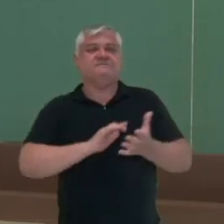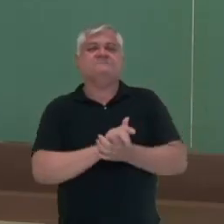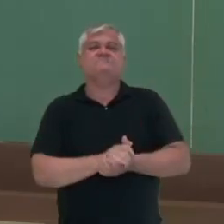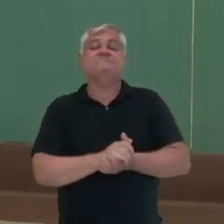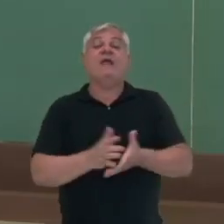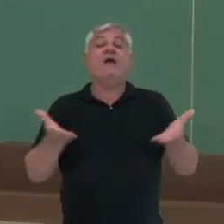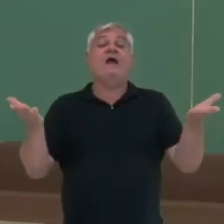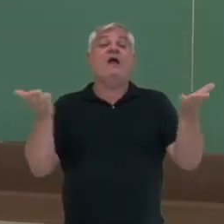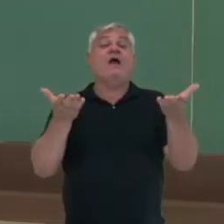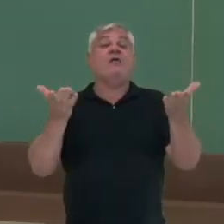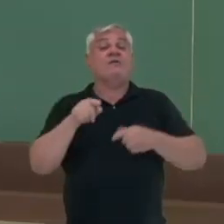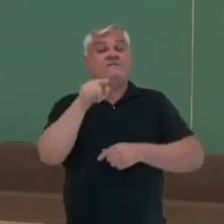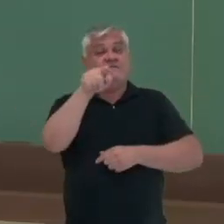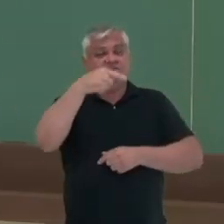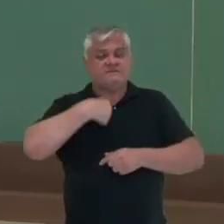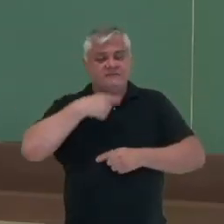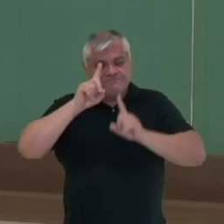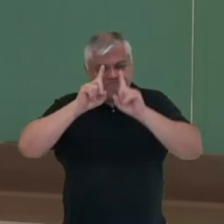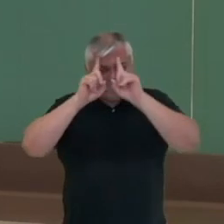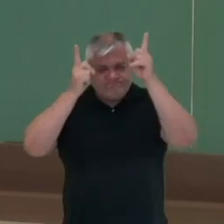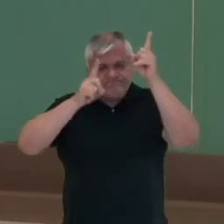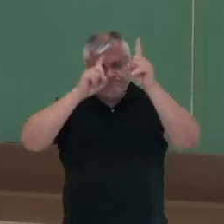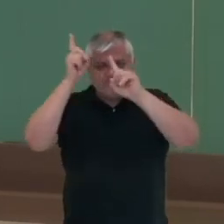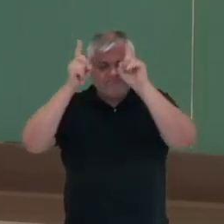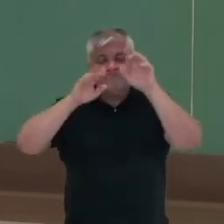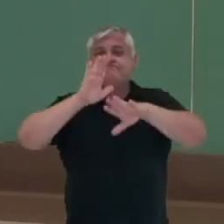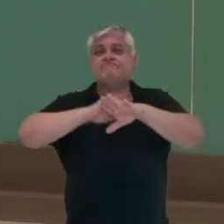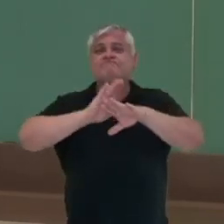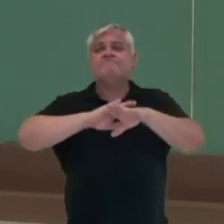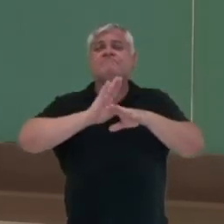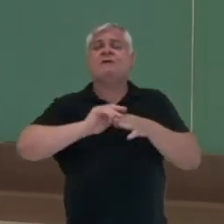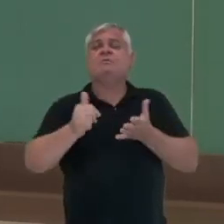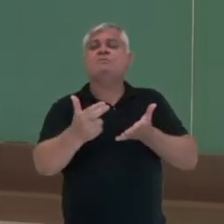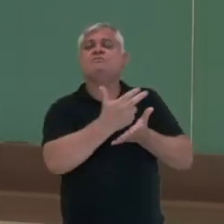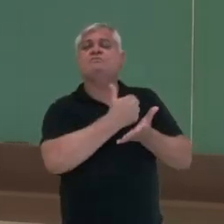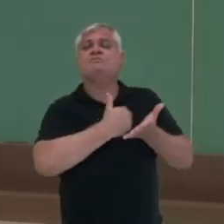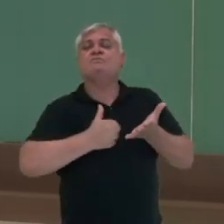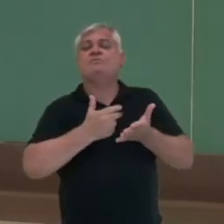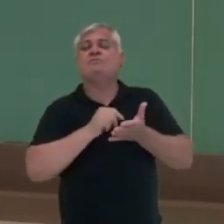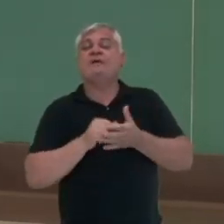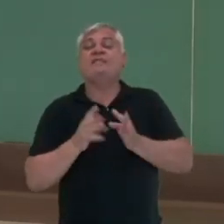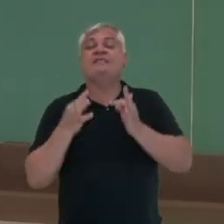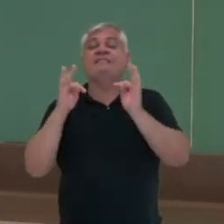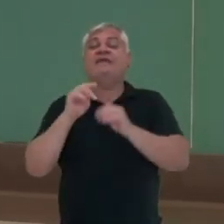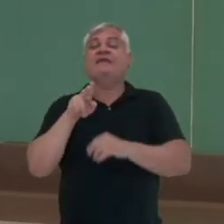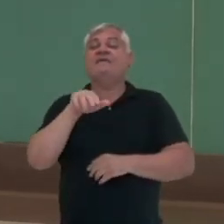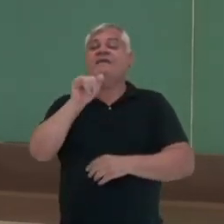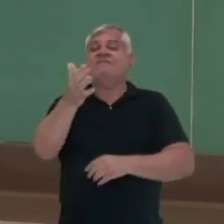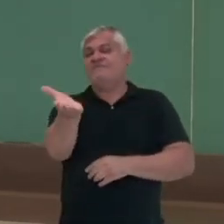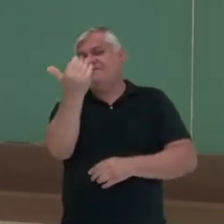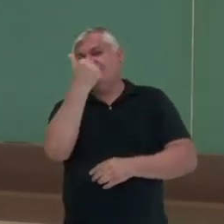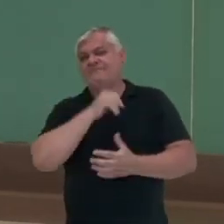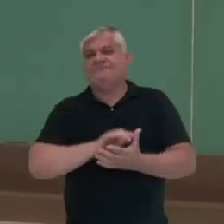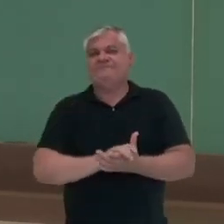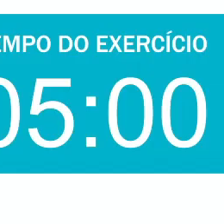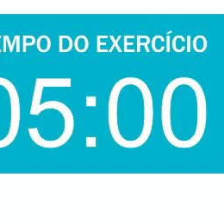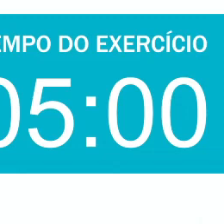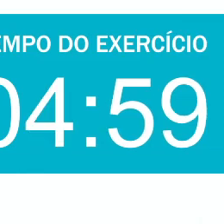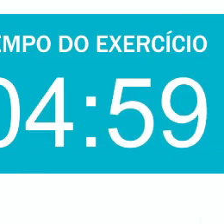tal agora você criar o seu próprio desenho inspirado nas técnicas de arte naif? Bora lá produzir!